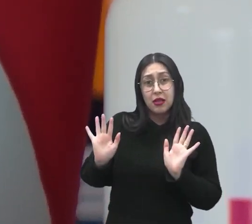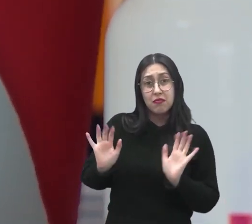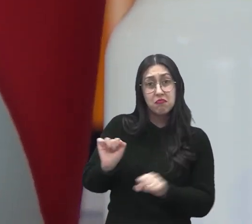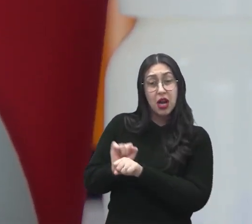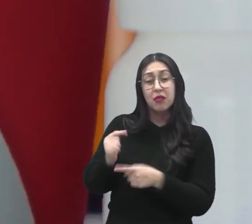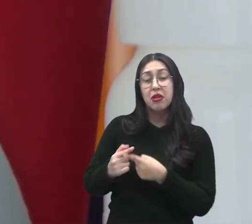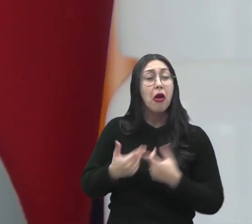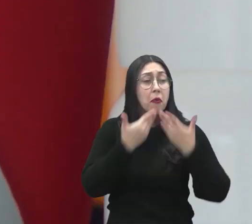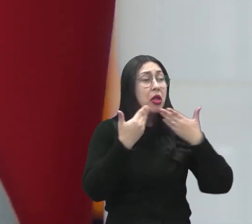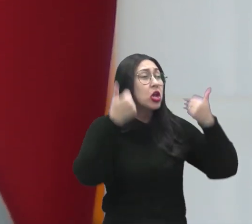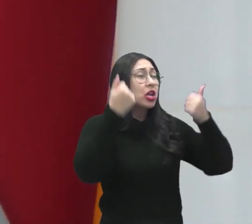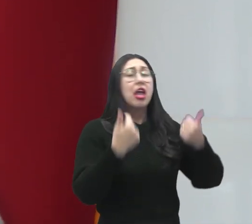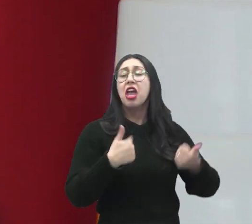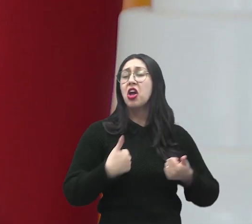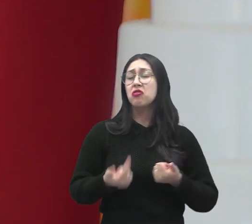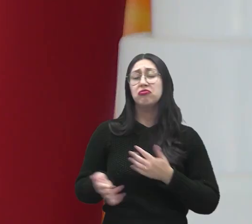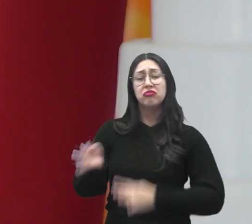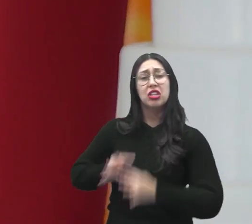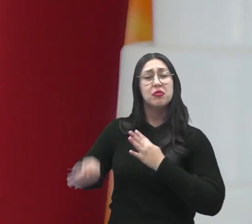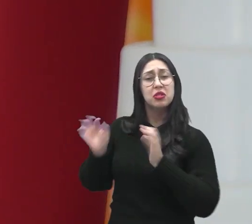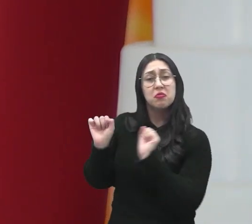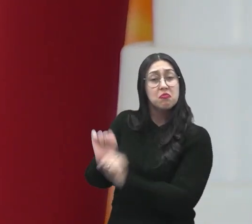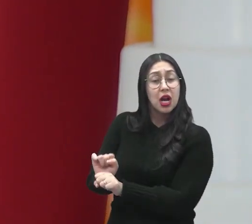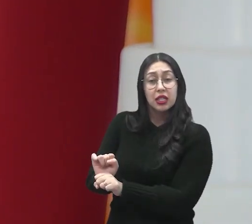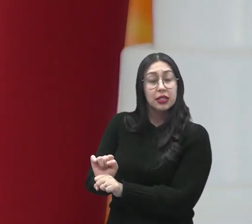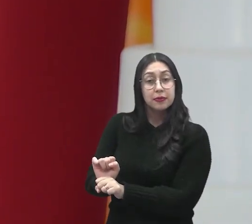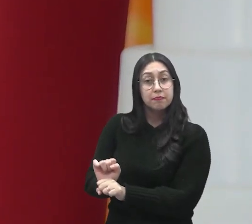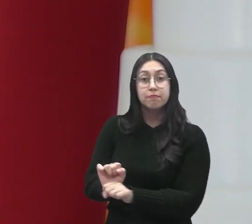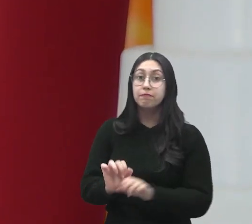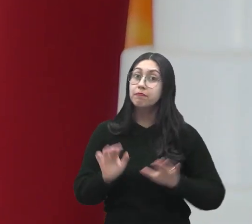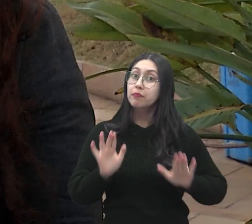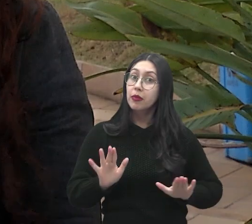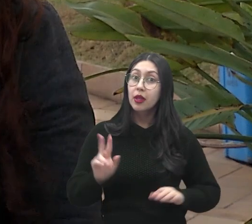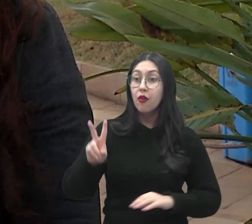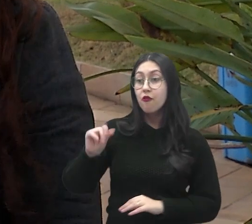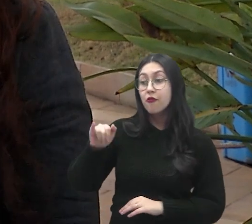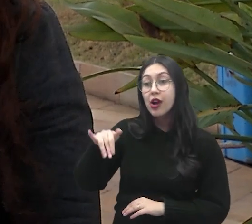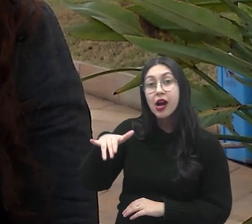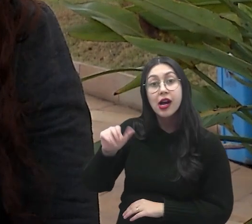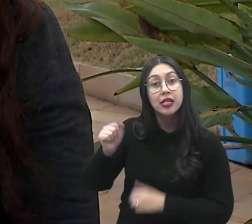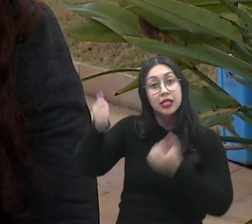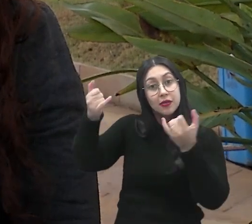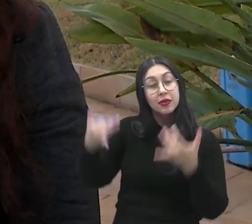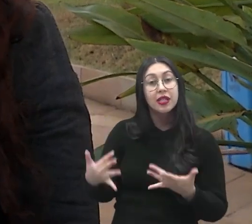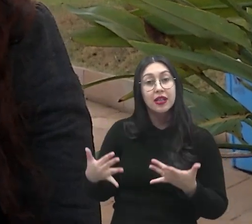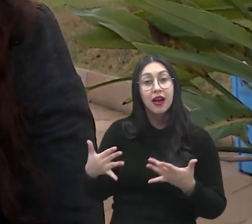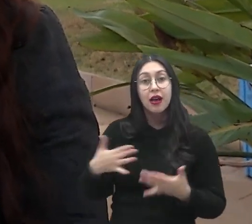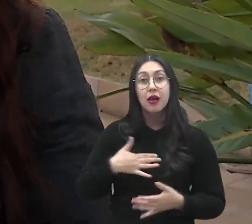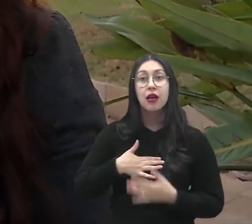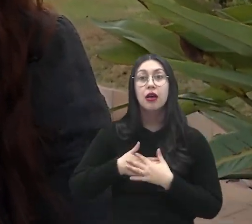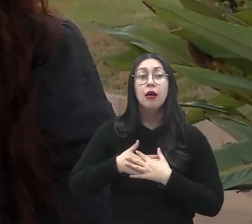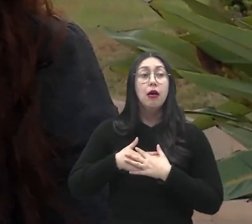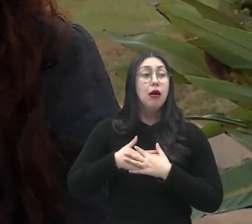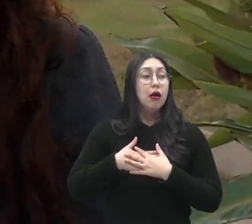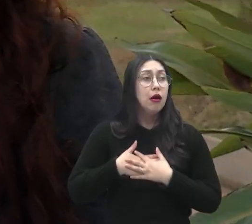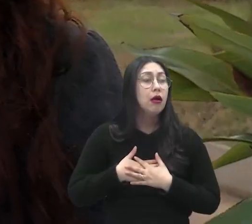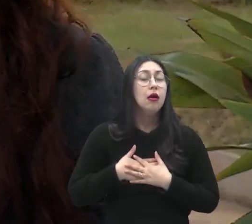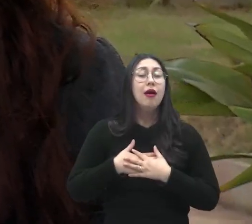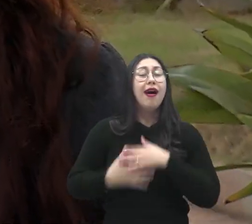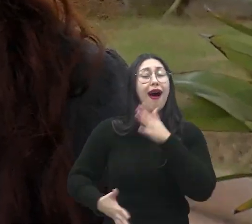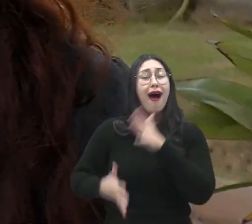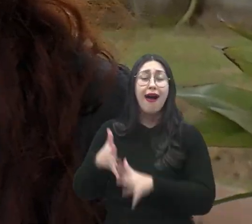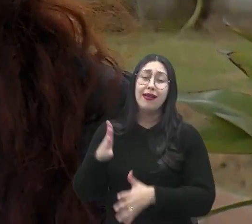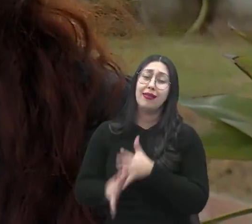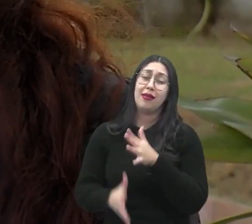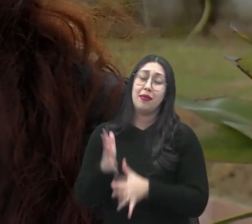de melhora e a dificuldade de perceber a gravidade da doença. A Vânia conta que a falta de ar a impedia de